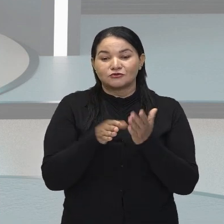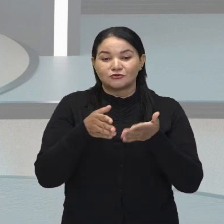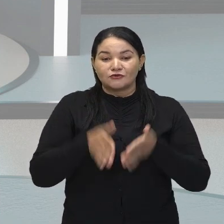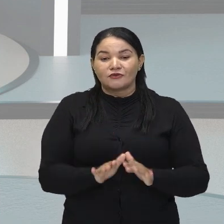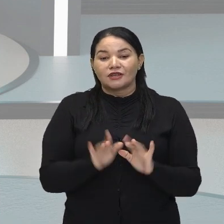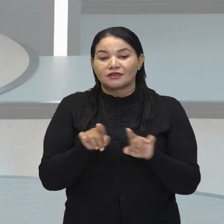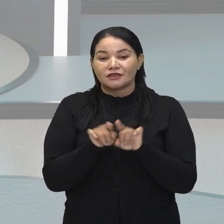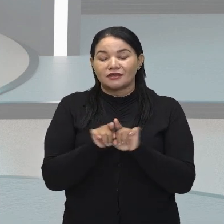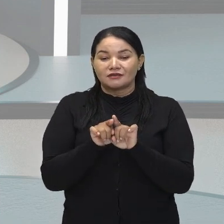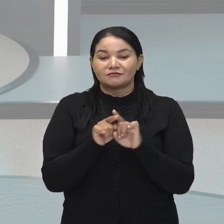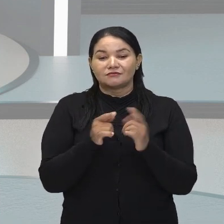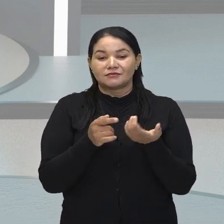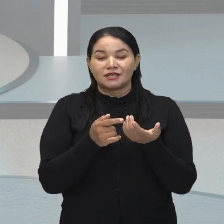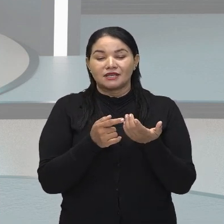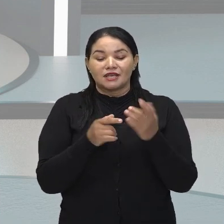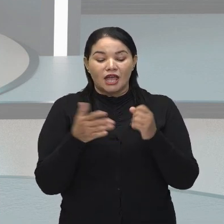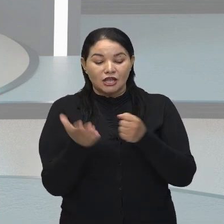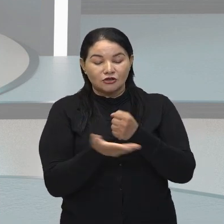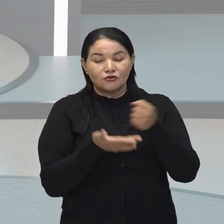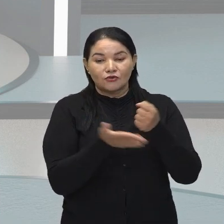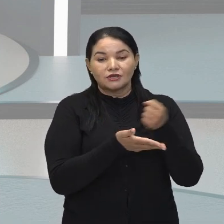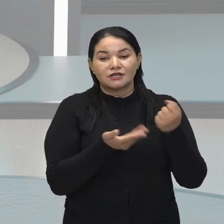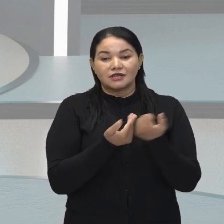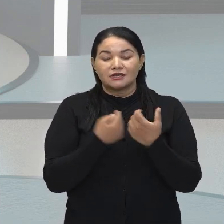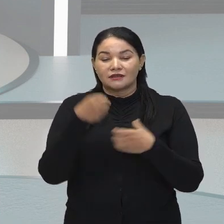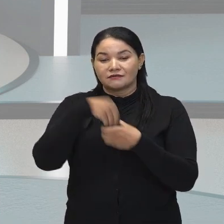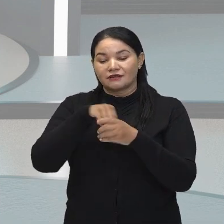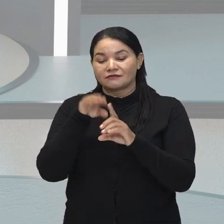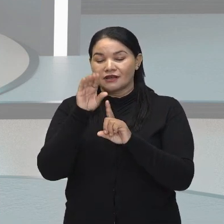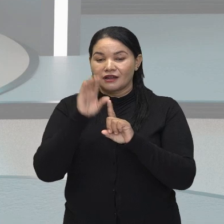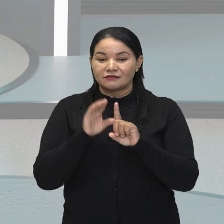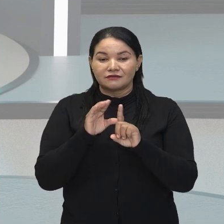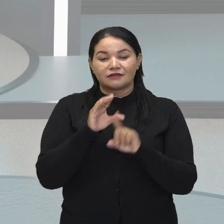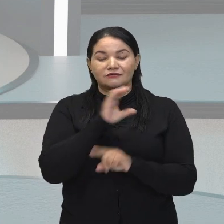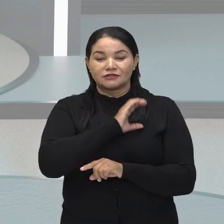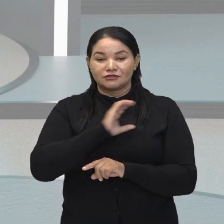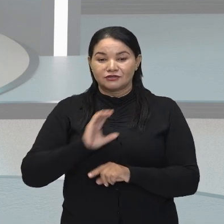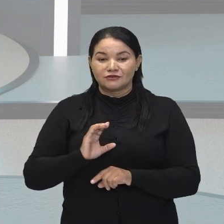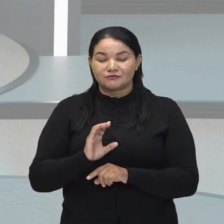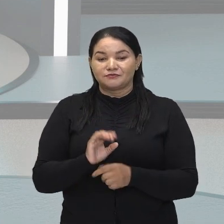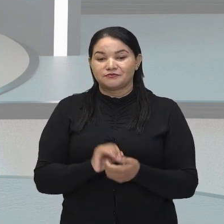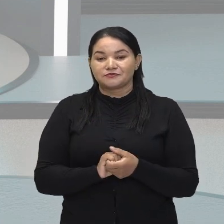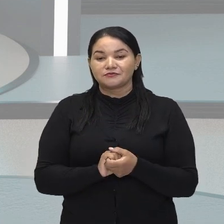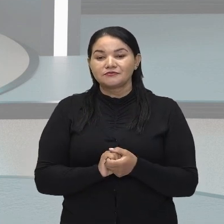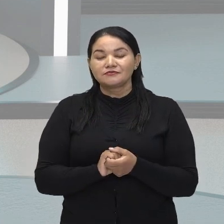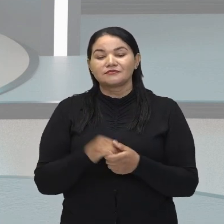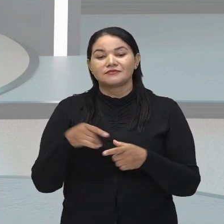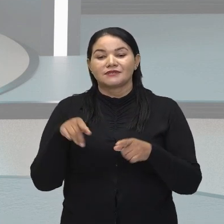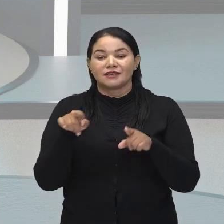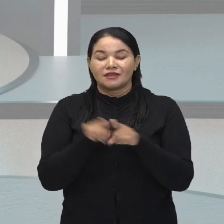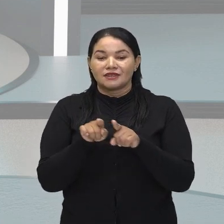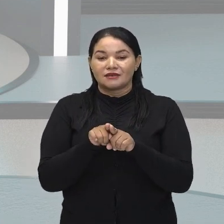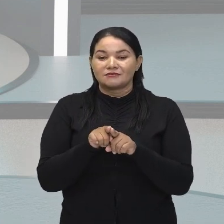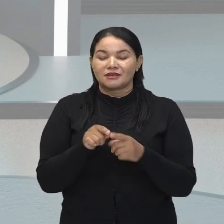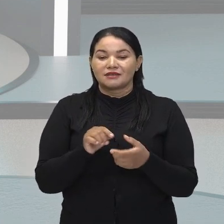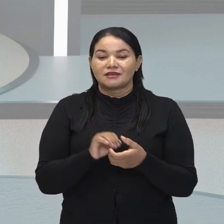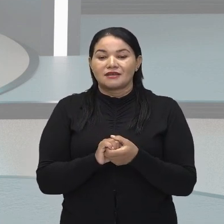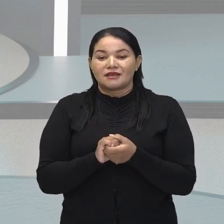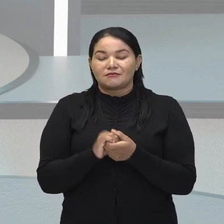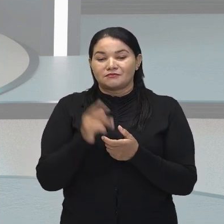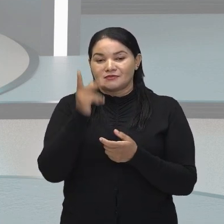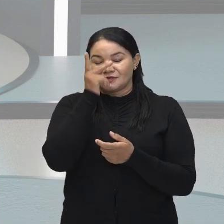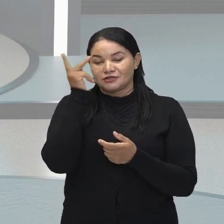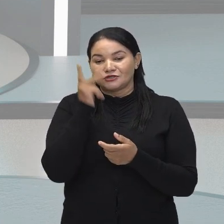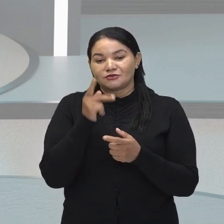ao calendário cristão. Você já sabia disso? Pois é necessário entender que tudo